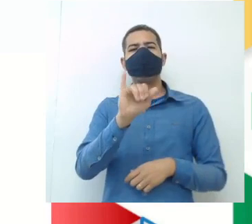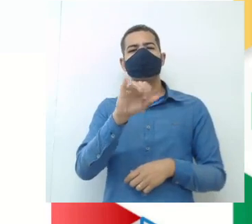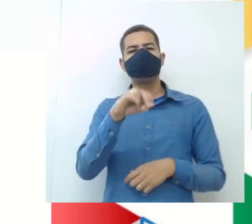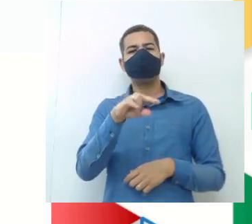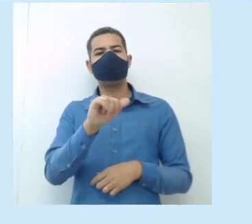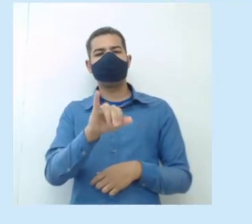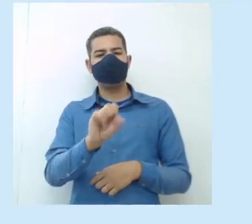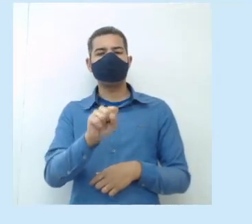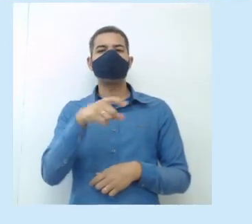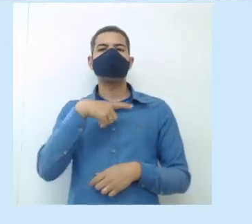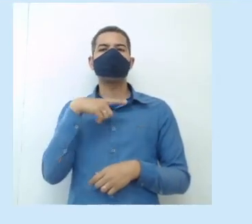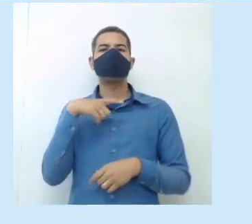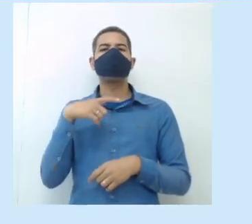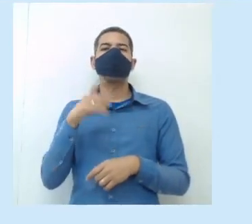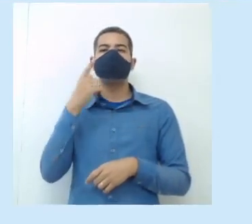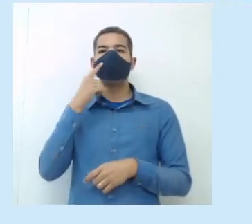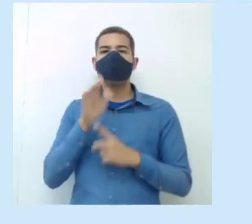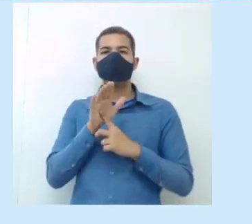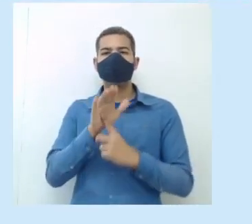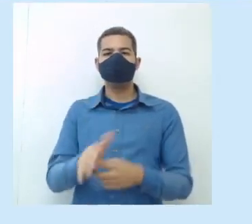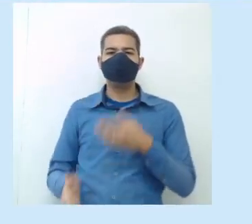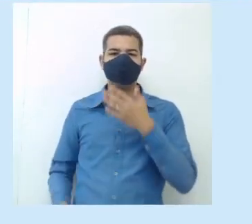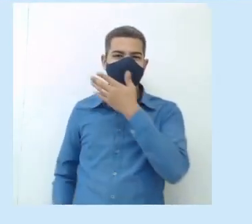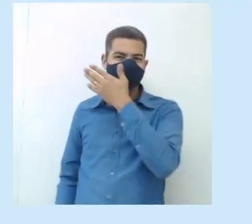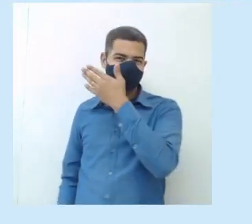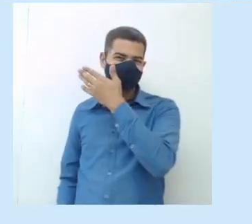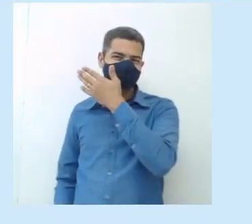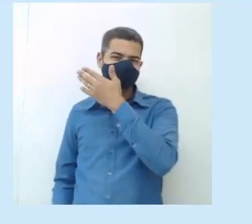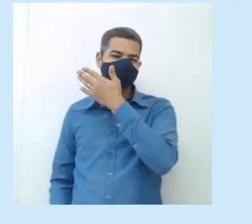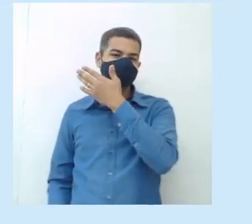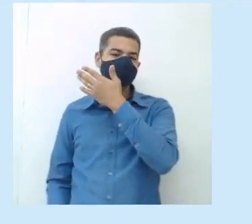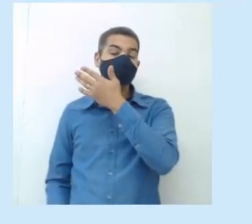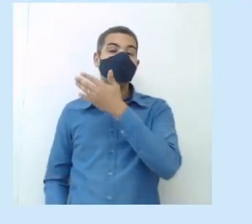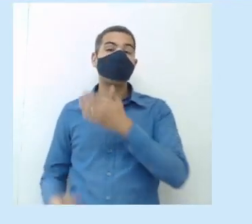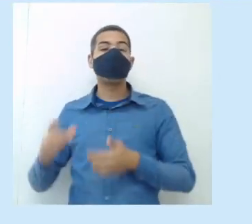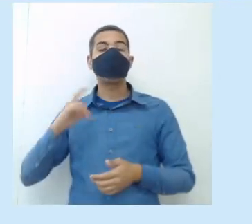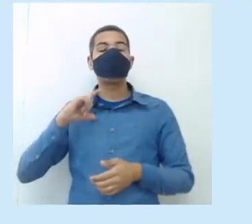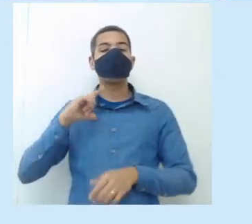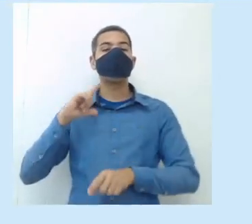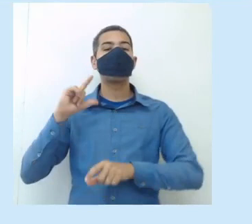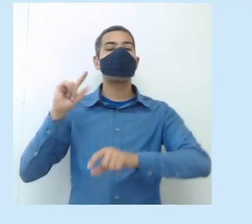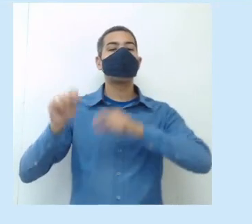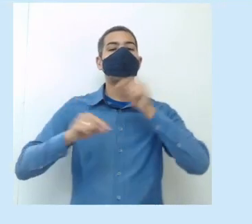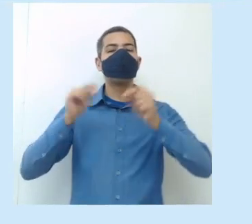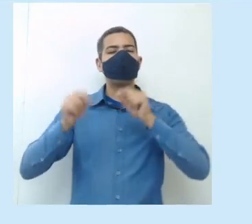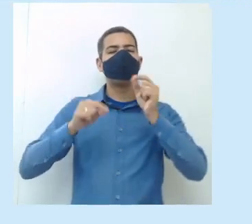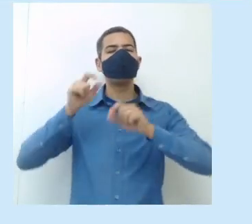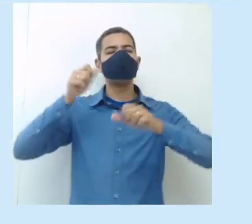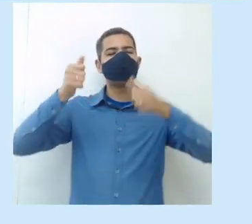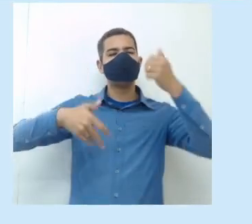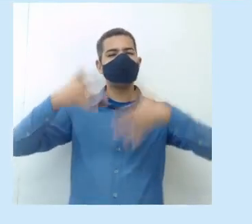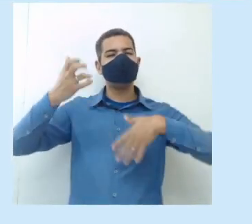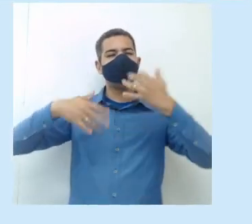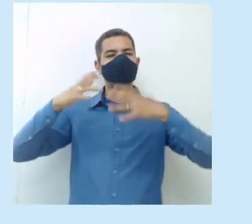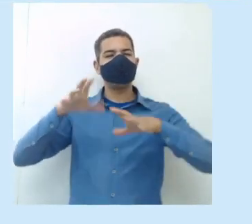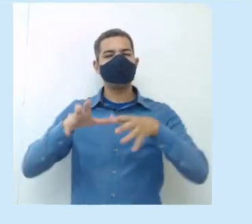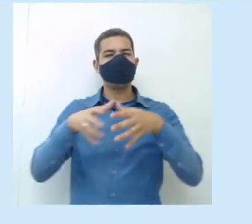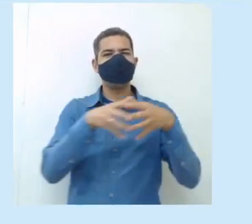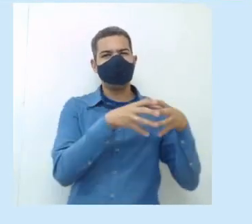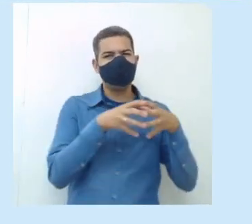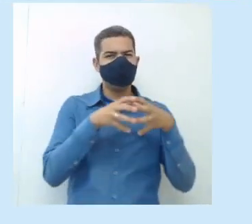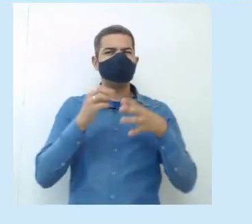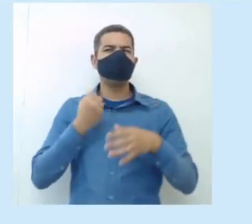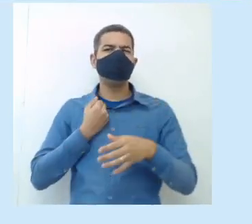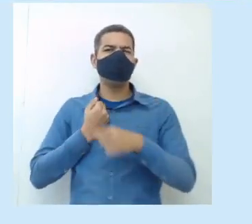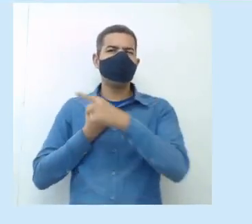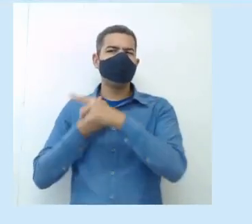vocês aí no slide, mais claramente, a partir do que é a teoria dos conjuntos, tá bom? Números naturais são esses aí,